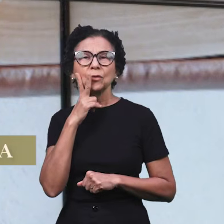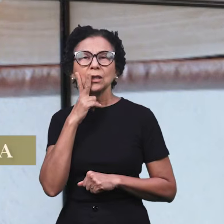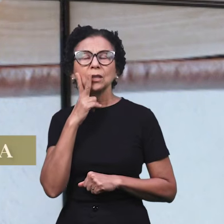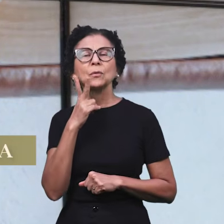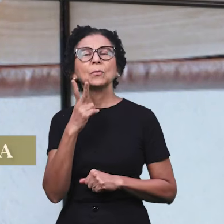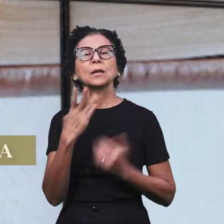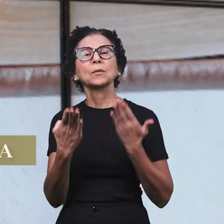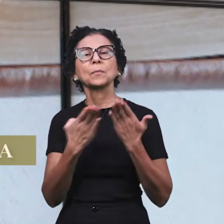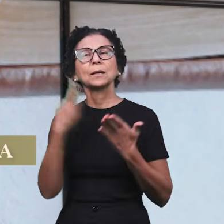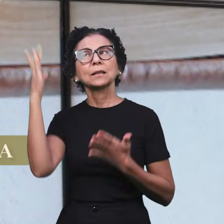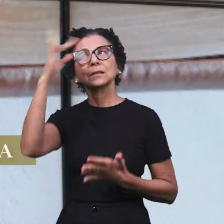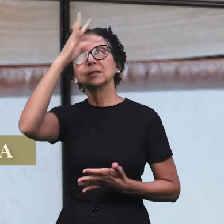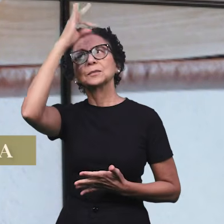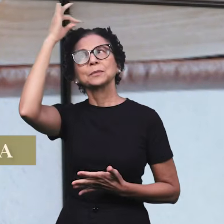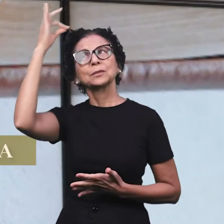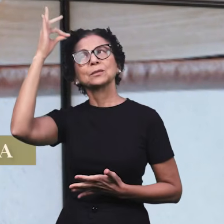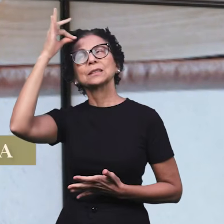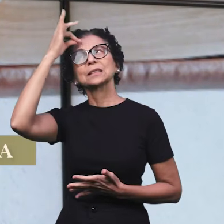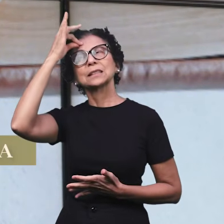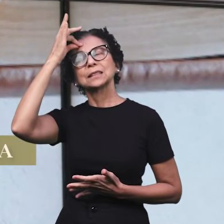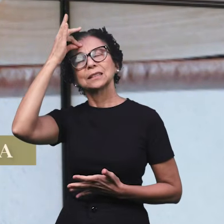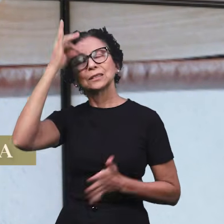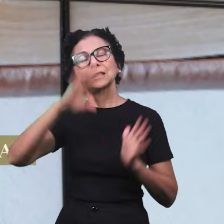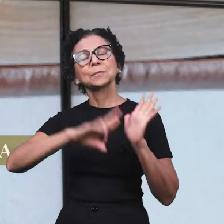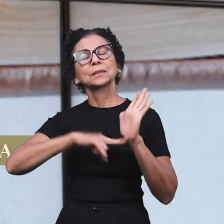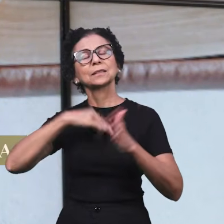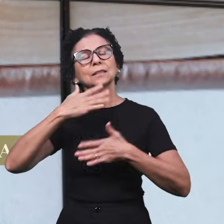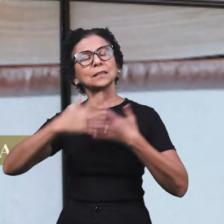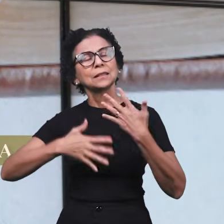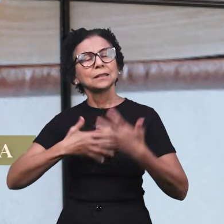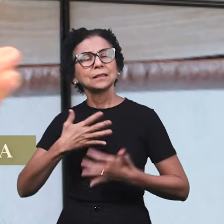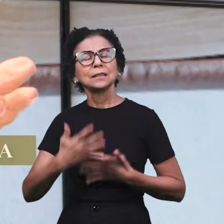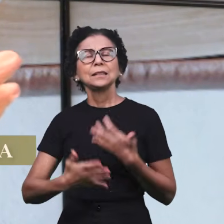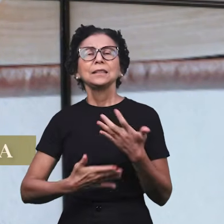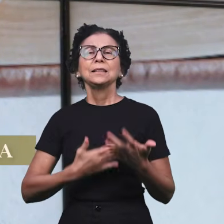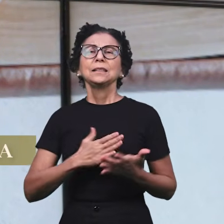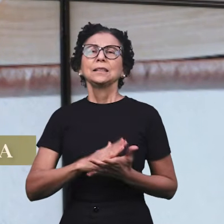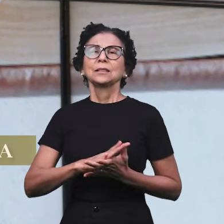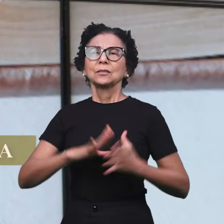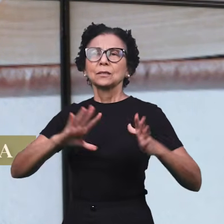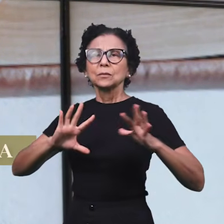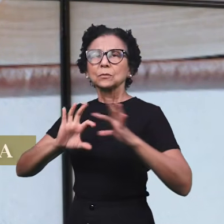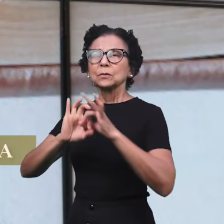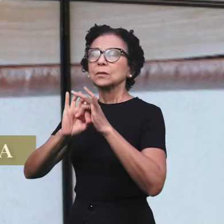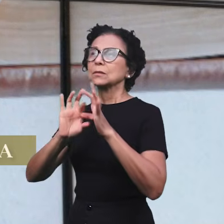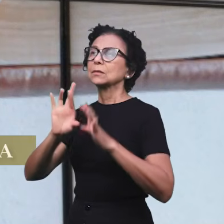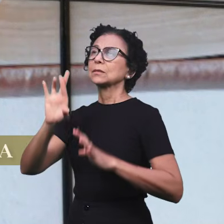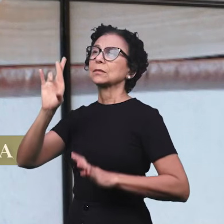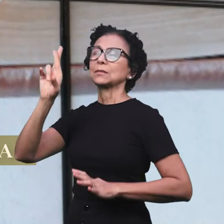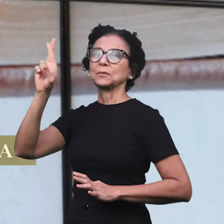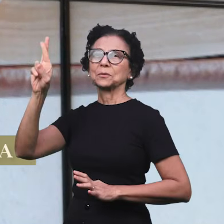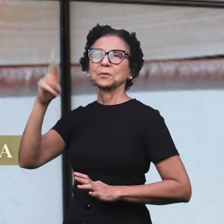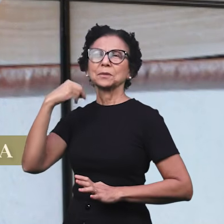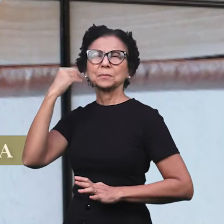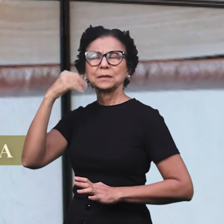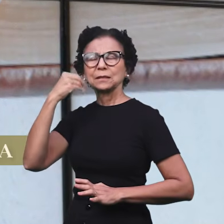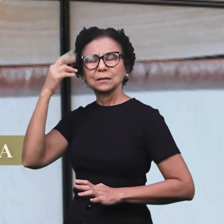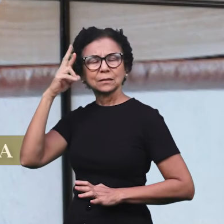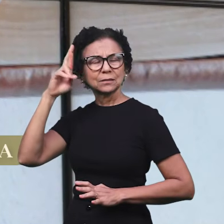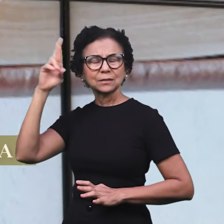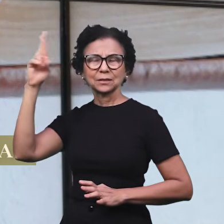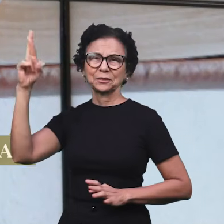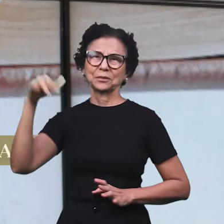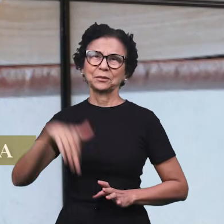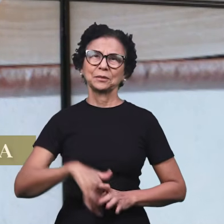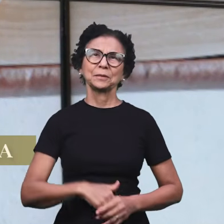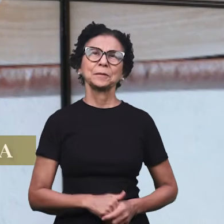profundas, nós estamos ligados no Senhor. E aí o fruto da nossa vida, né? É aquilo que nós